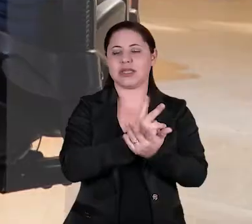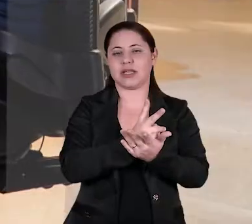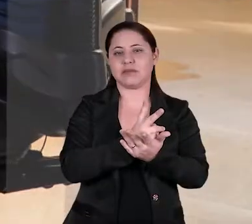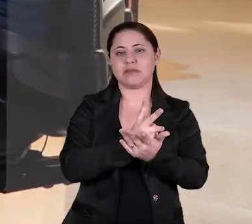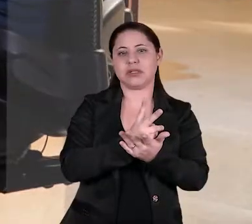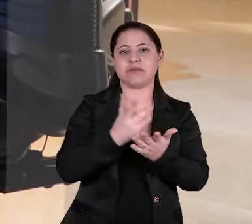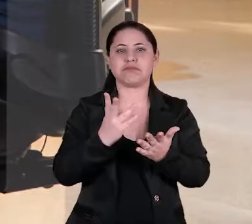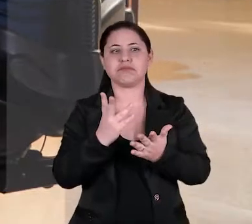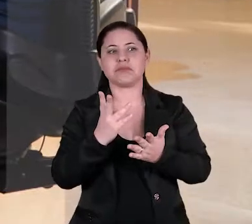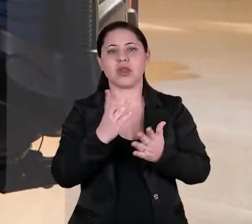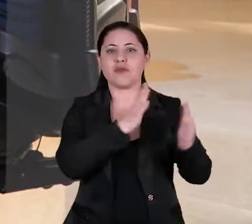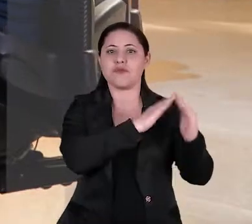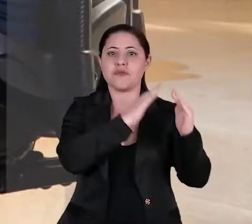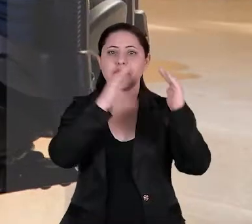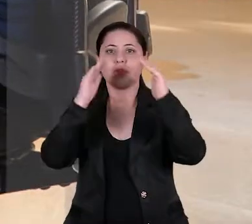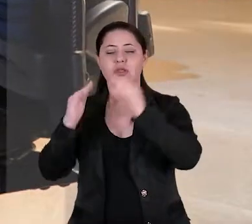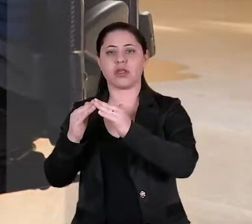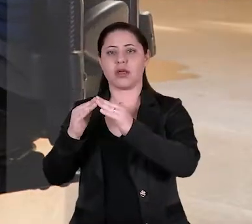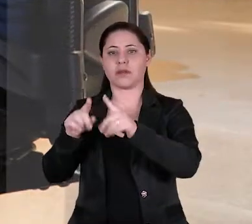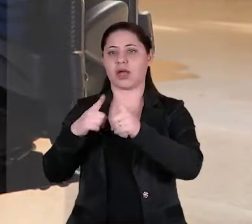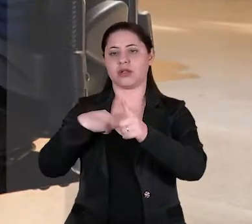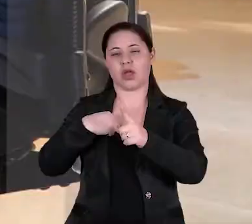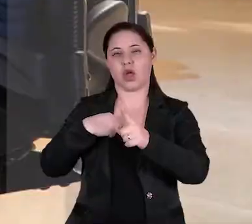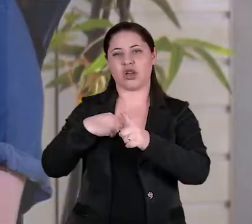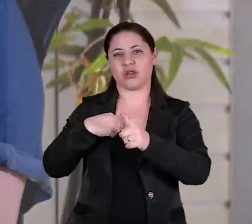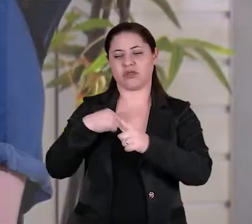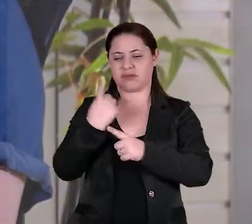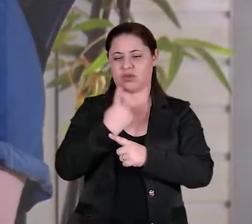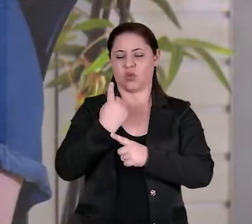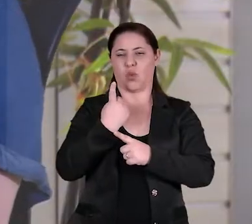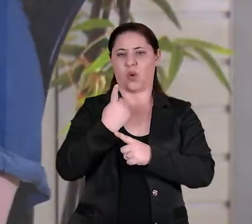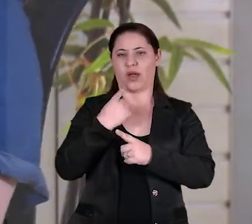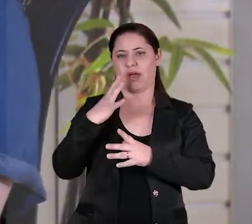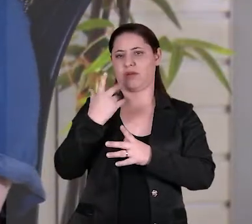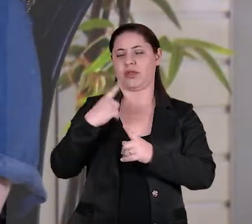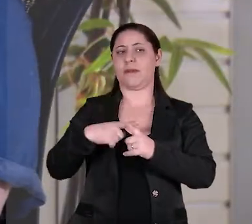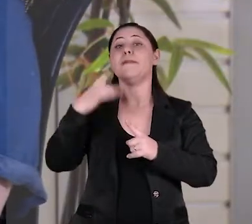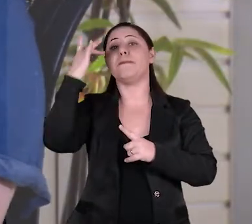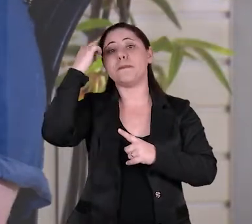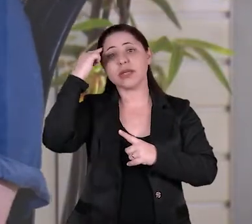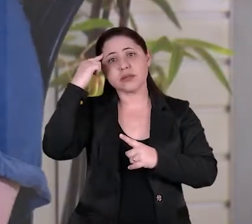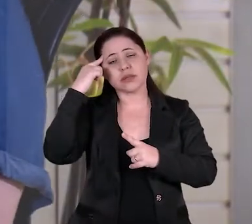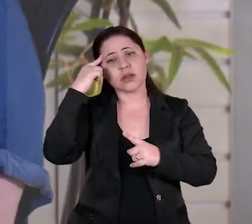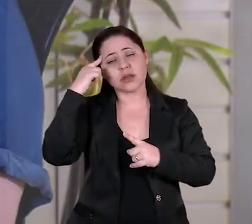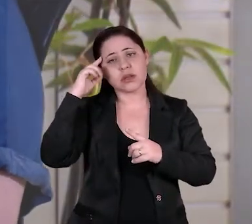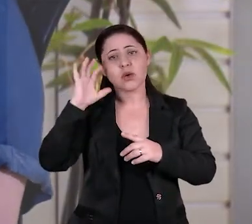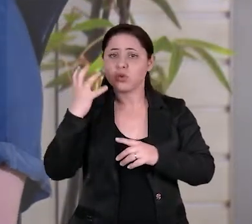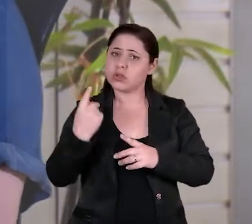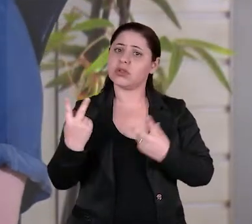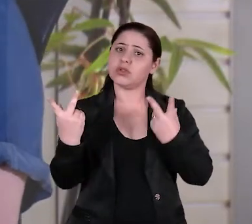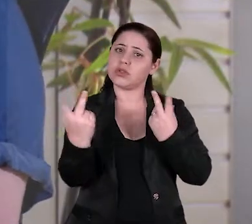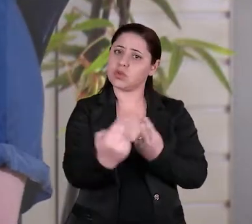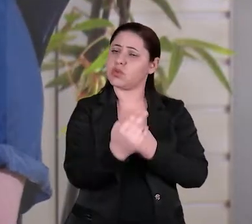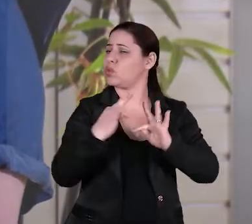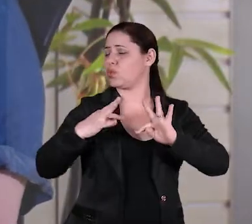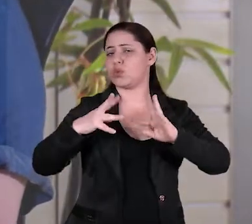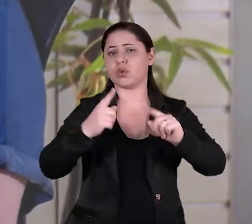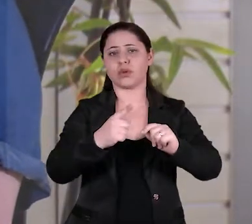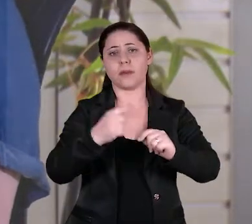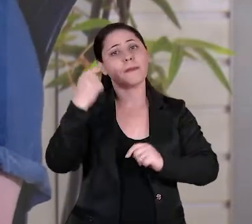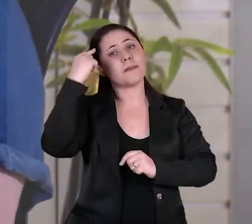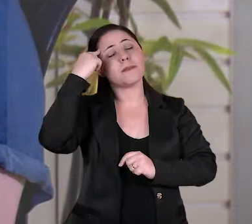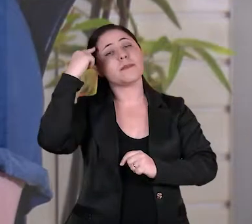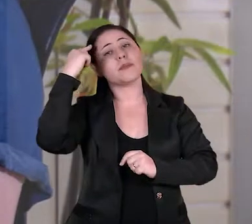alguém do nosso vizinho, mas a gente nunca acontece. E por que não a gente pensar que pode acontecer com a gente? Então eu sempre falo,